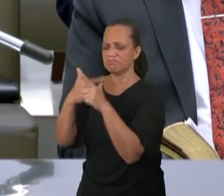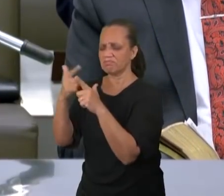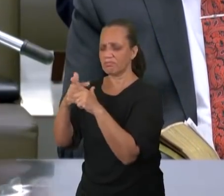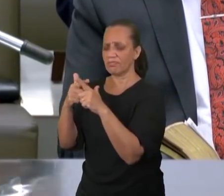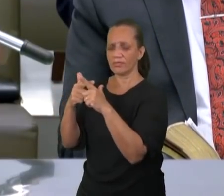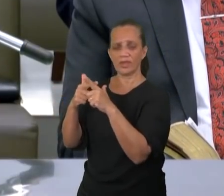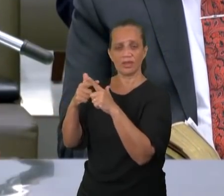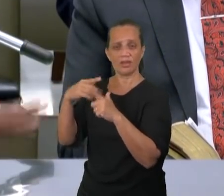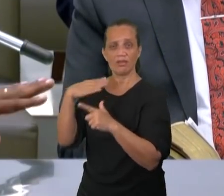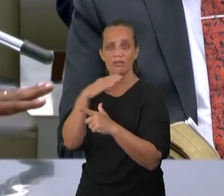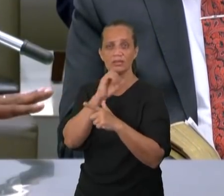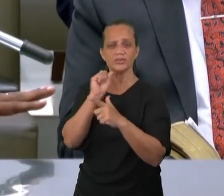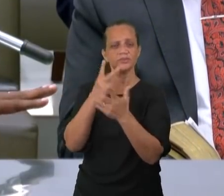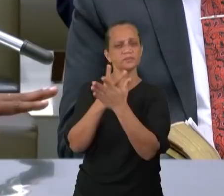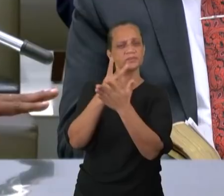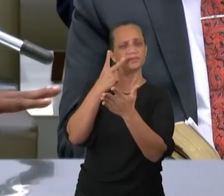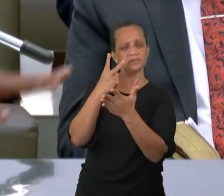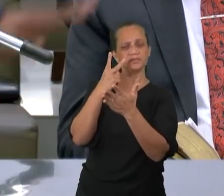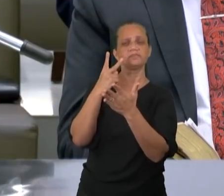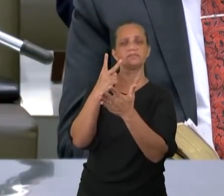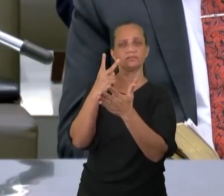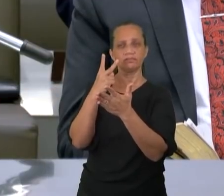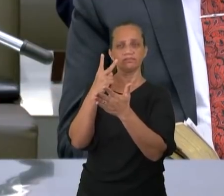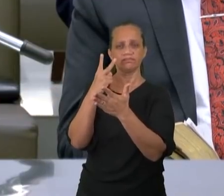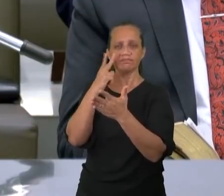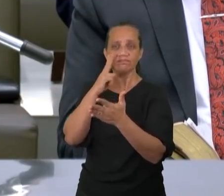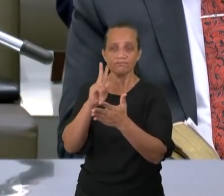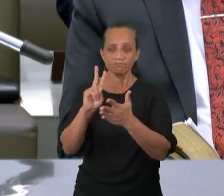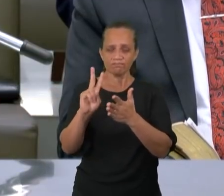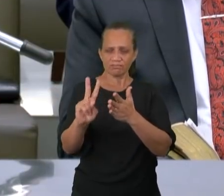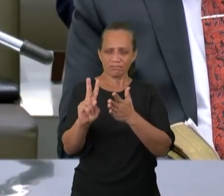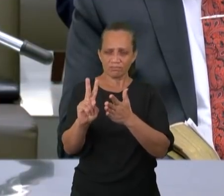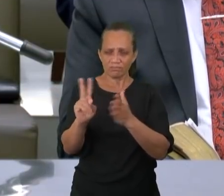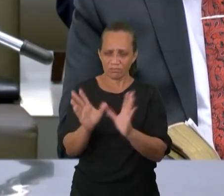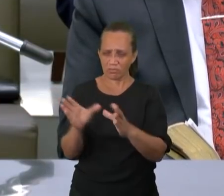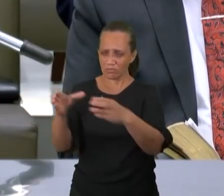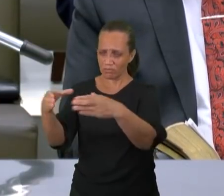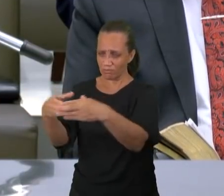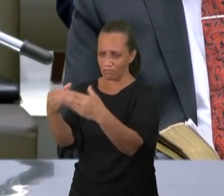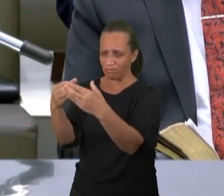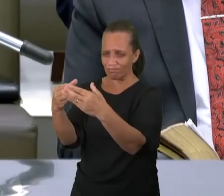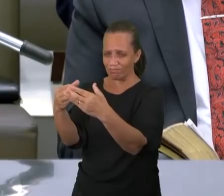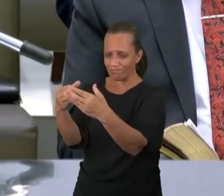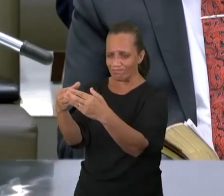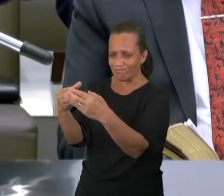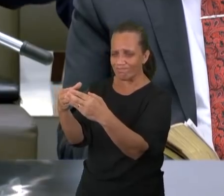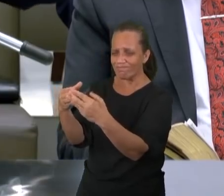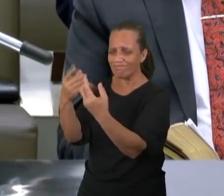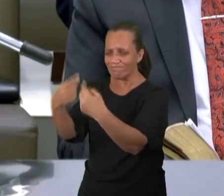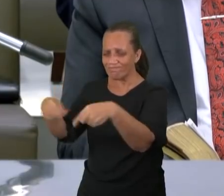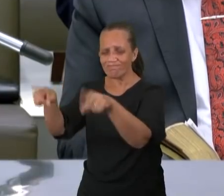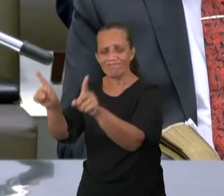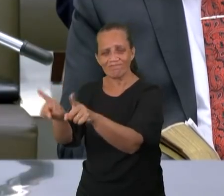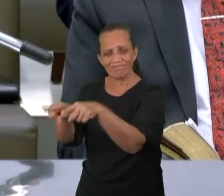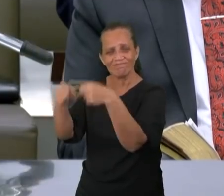repente na igreja onde ele estava dormindo ali, ele ouviu o ensaio do coral, e o maestro estava dando lá as notas,